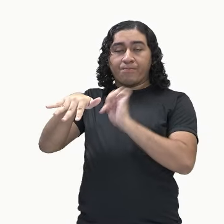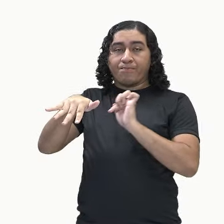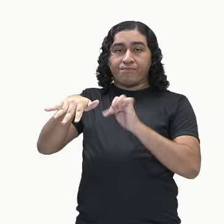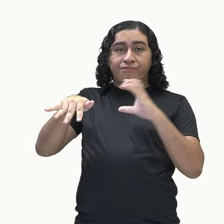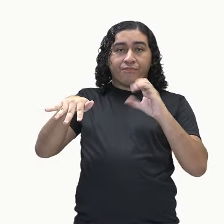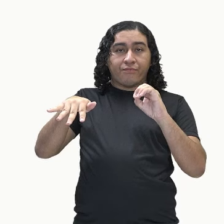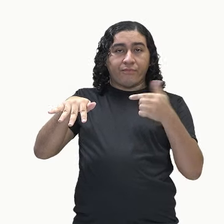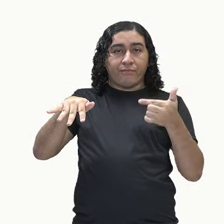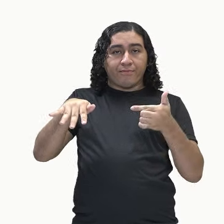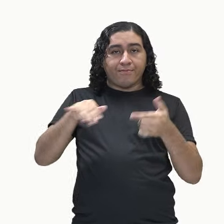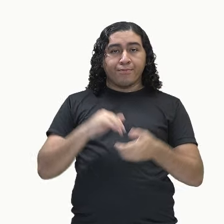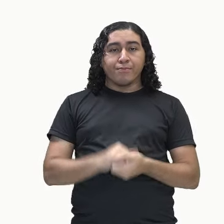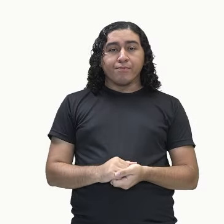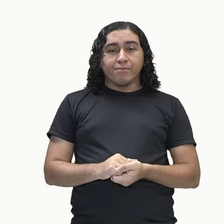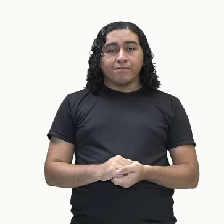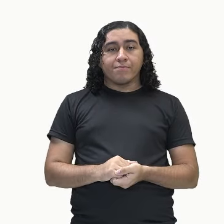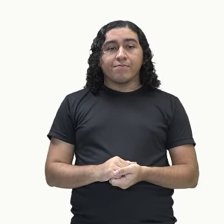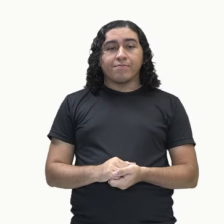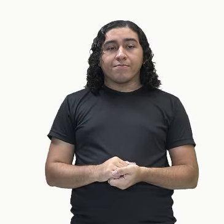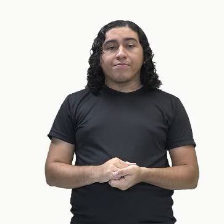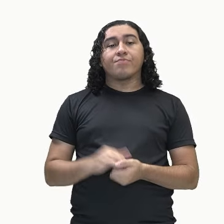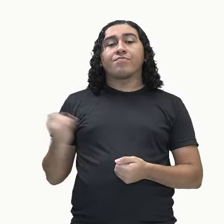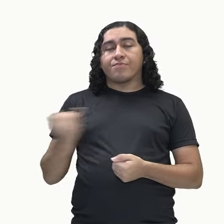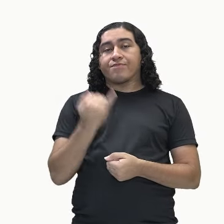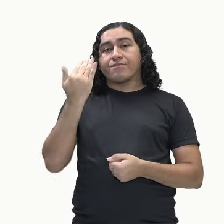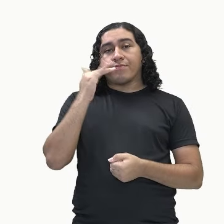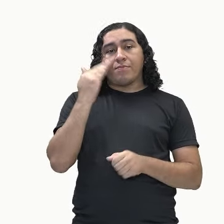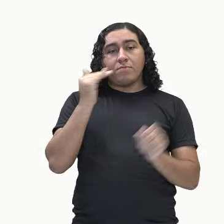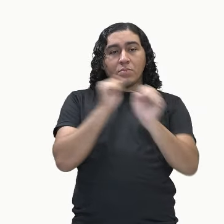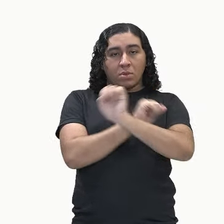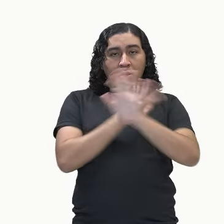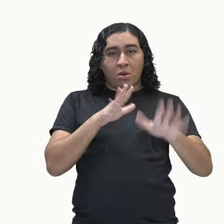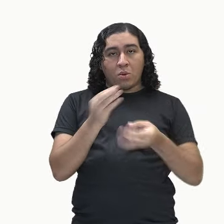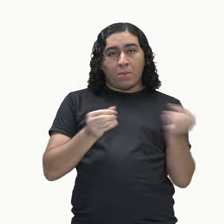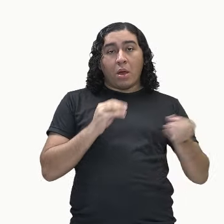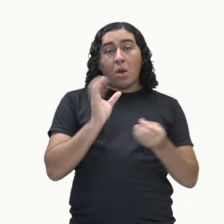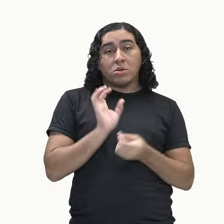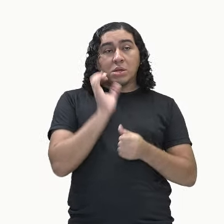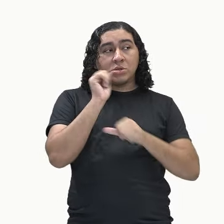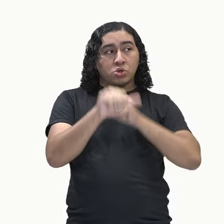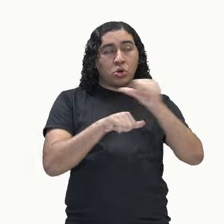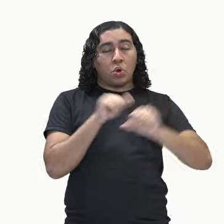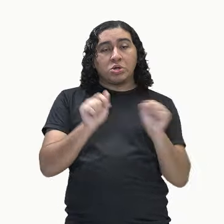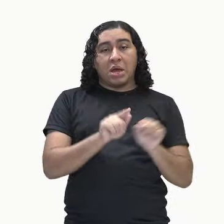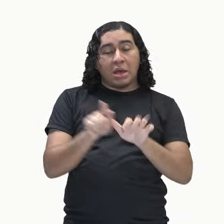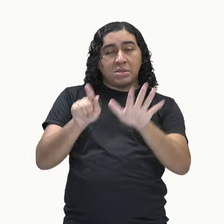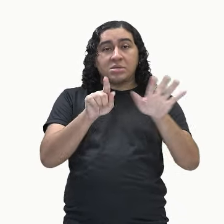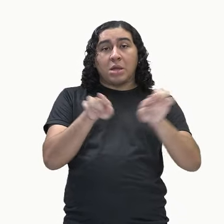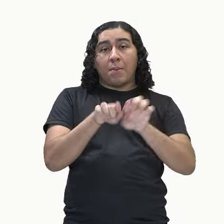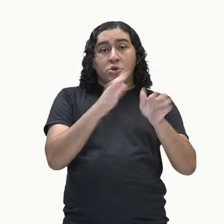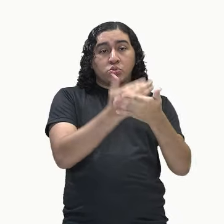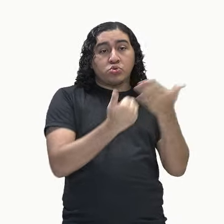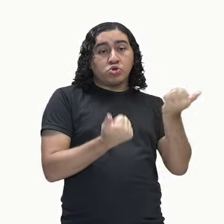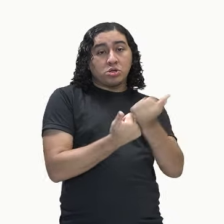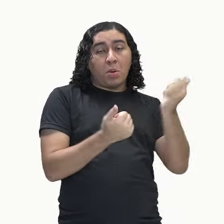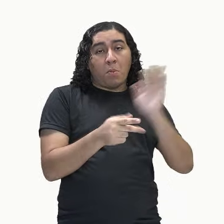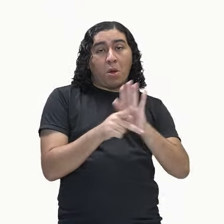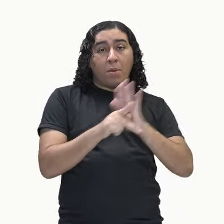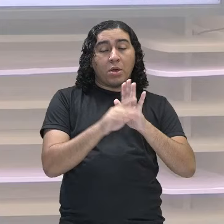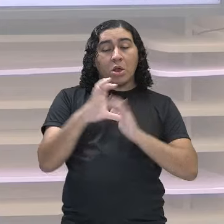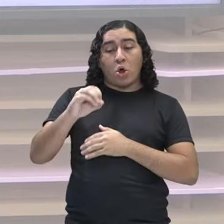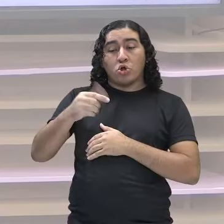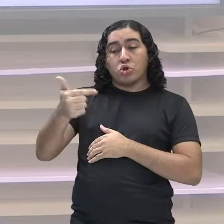gás carbônico, né? Então é importante a gente entender essa troca de gases, a importância da substituição do gás carbônico